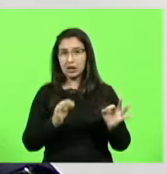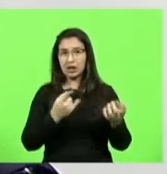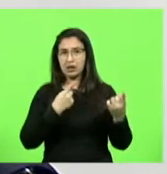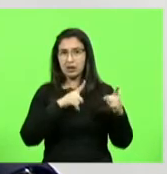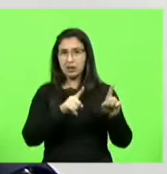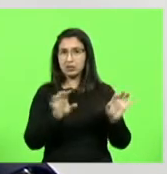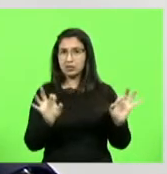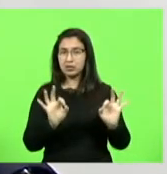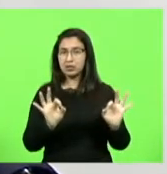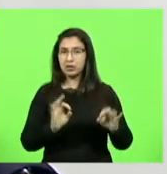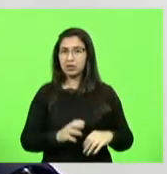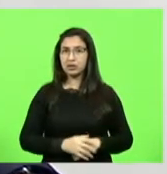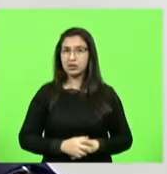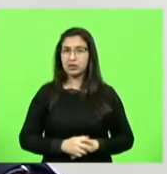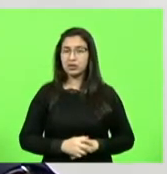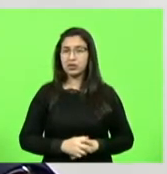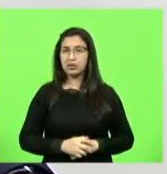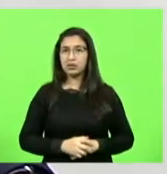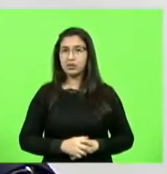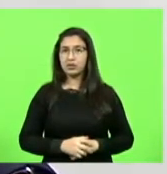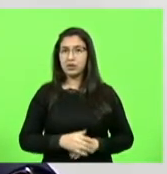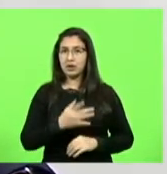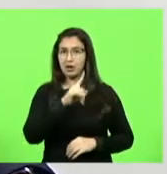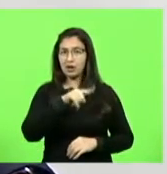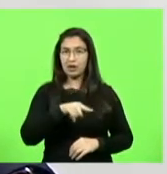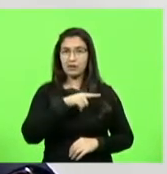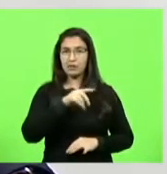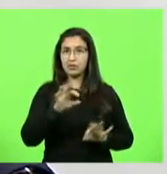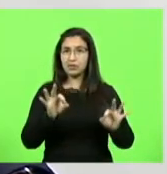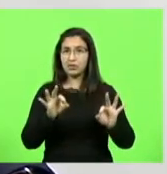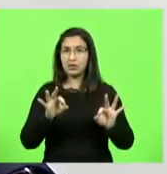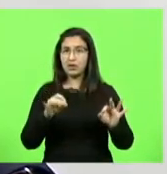acusações. Nem o veto.